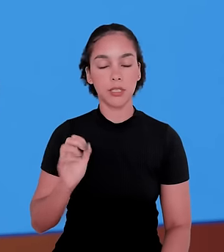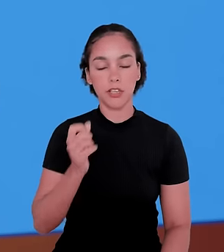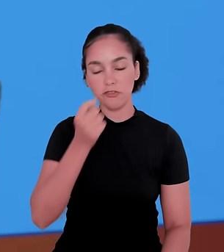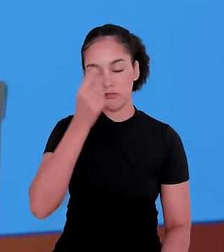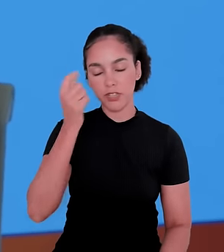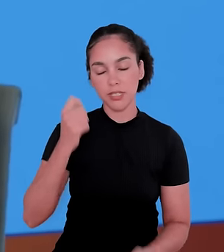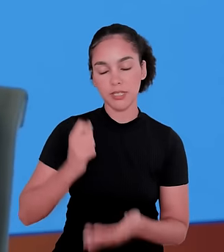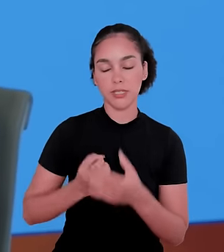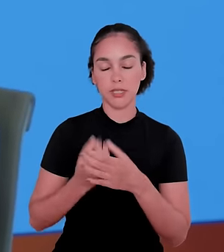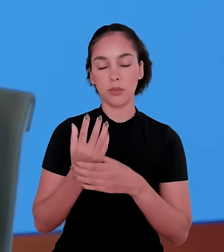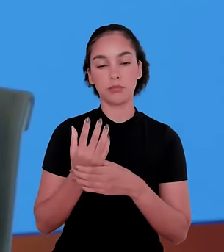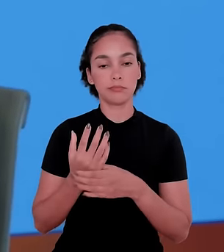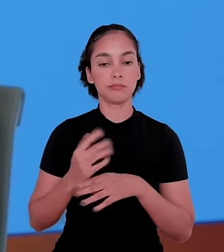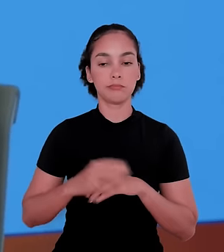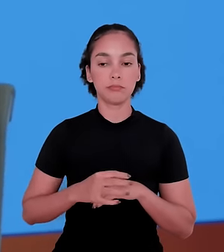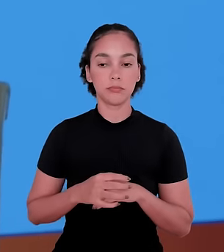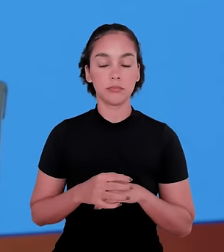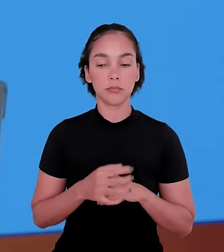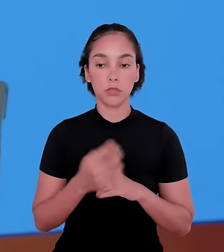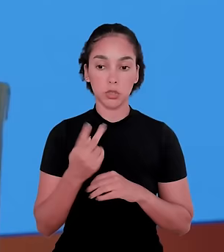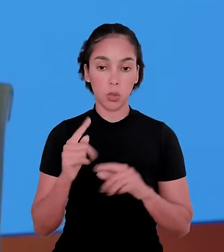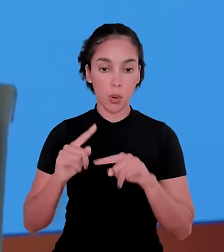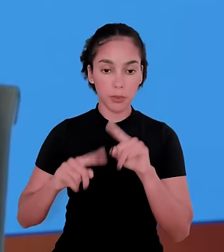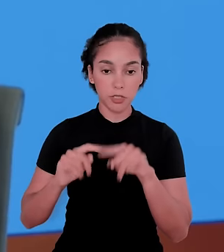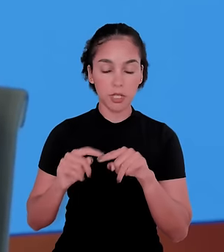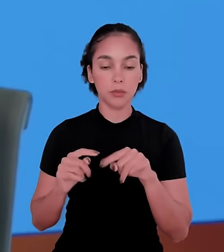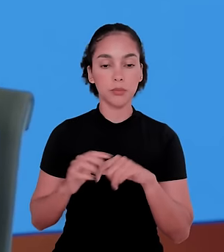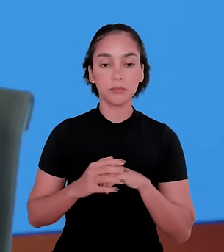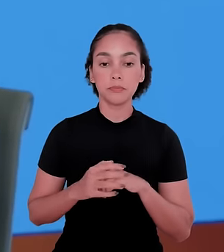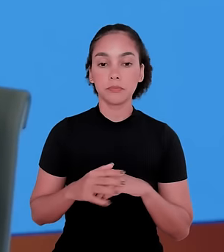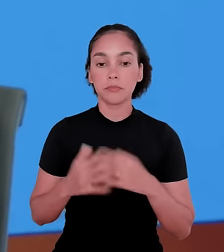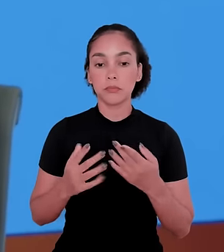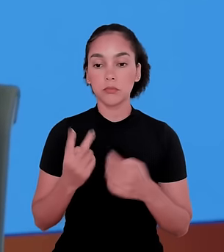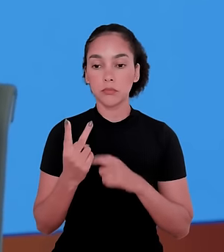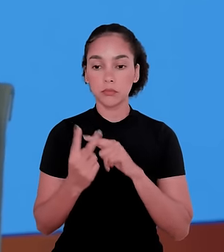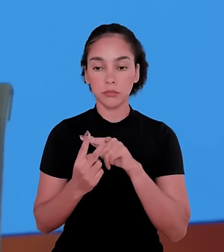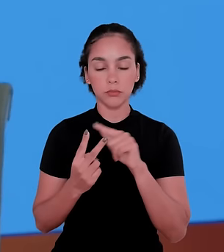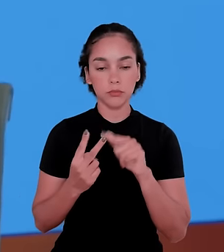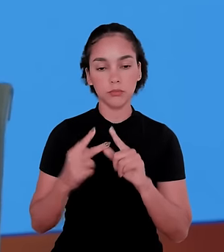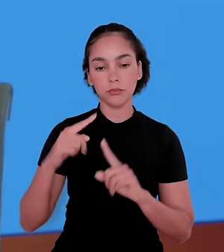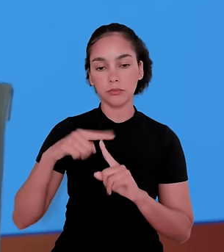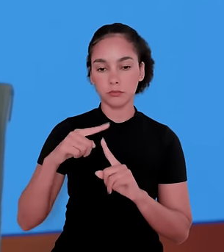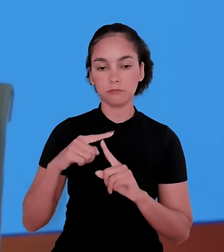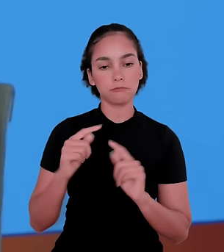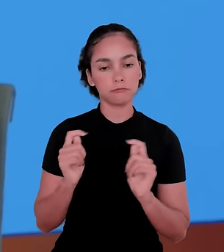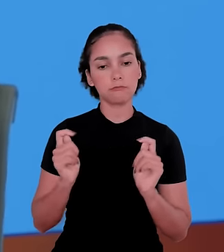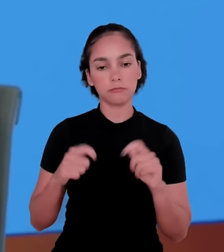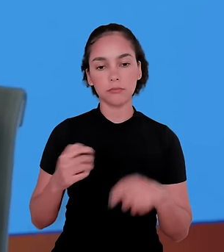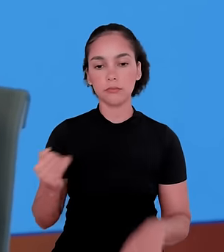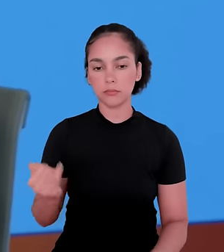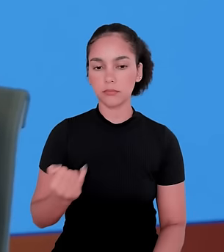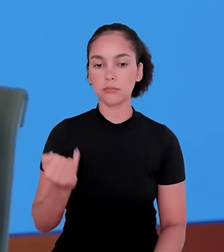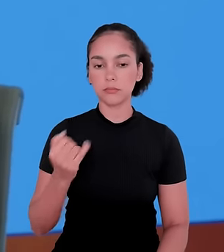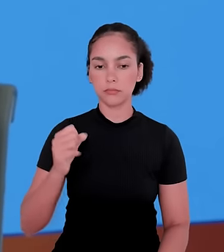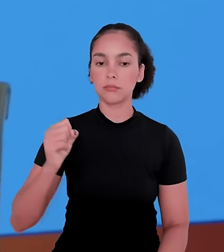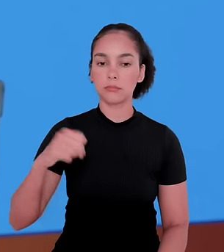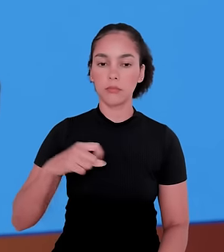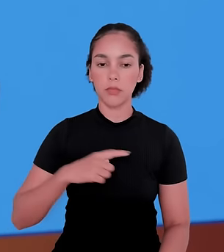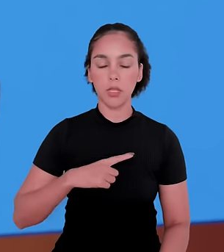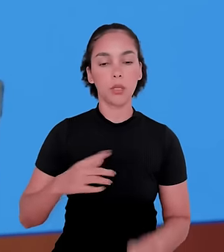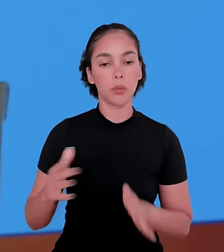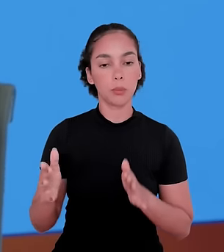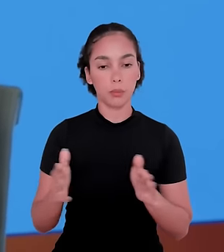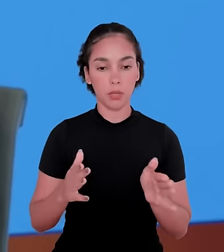com as pequenas modificações no seu objeto Tá mas as duas Pat tipos de patentes Eles são muito relevantes ele te dá um